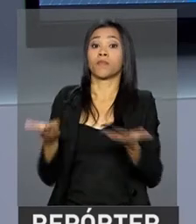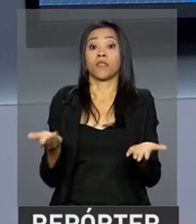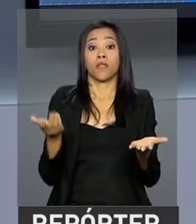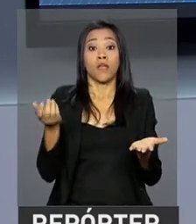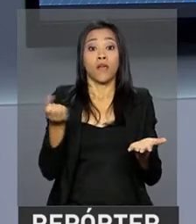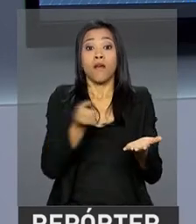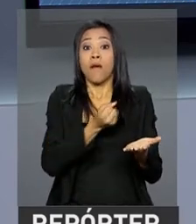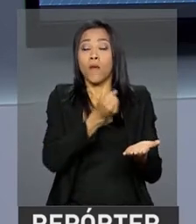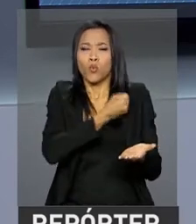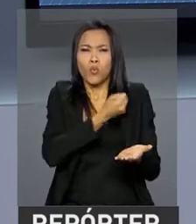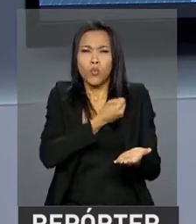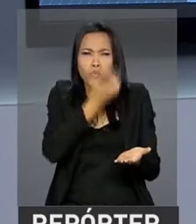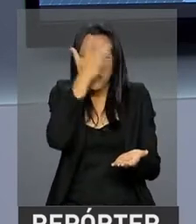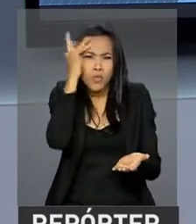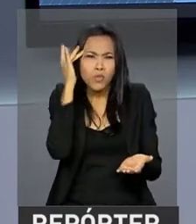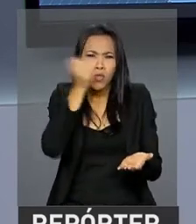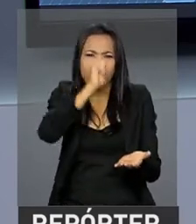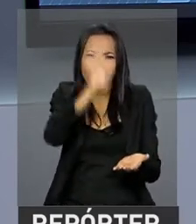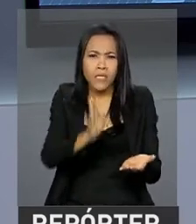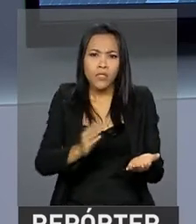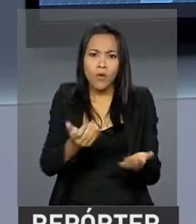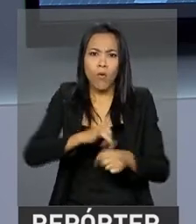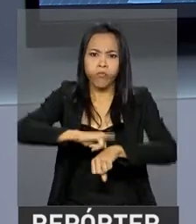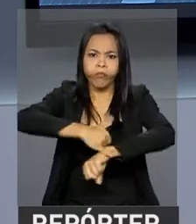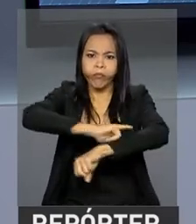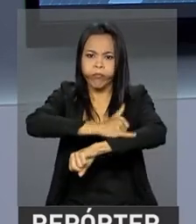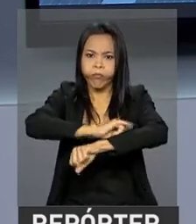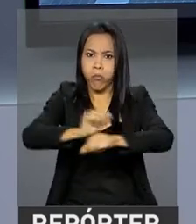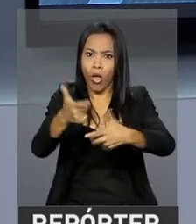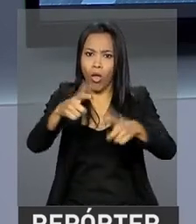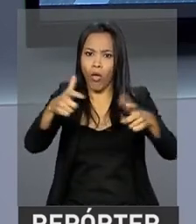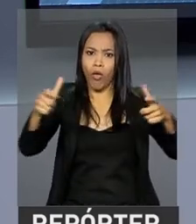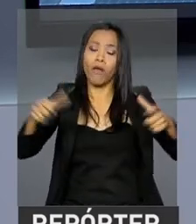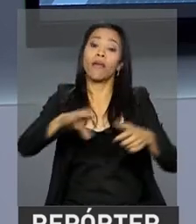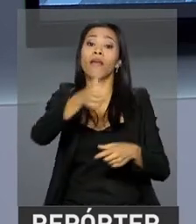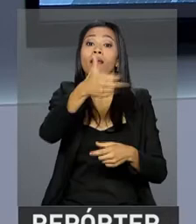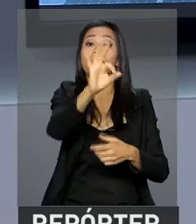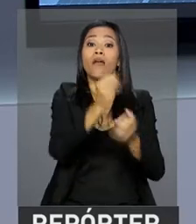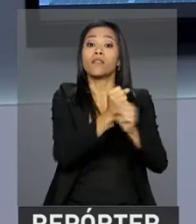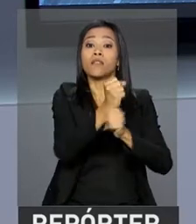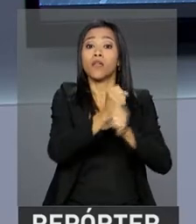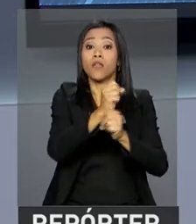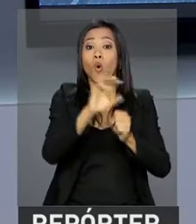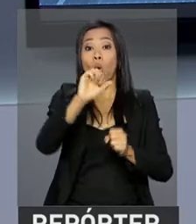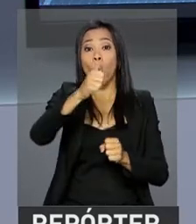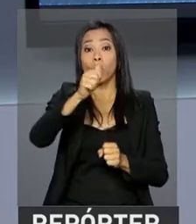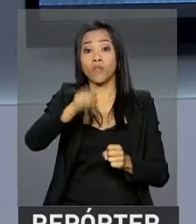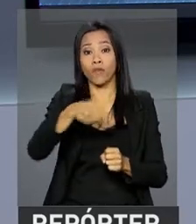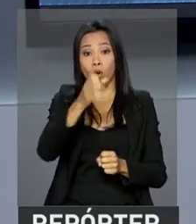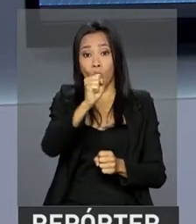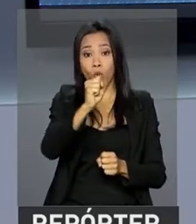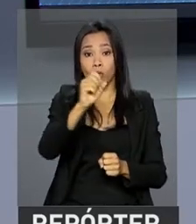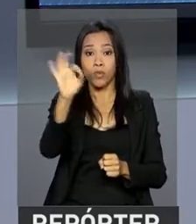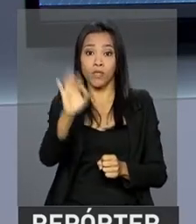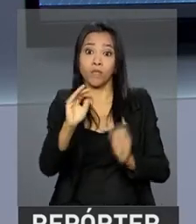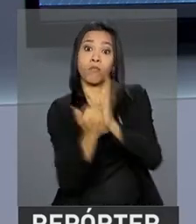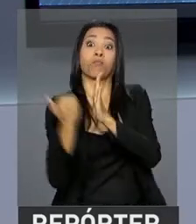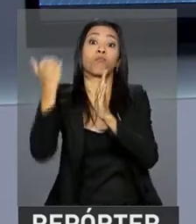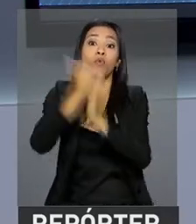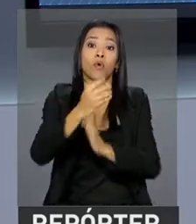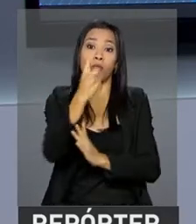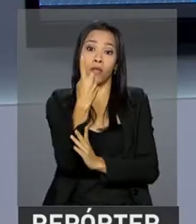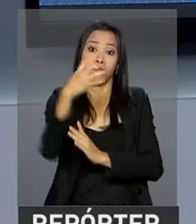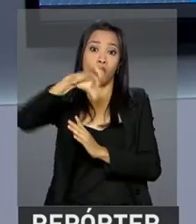de brasileiros obesos cresceu no Brasil. Em 10 anos, a taxa saltou de 11,8% para